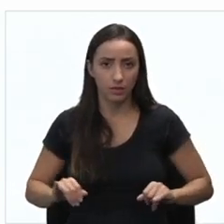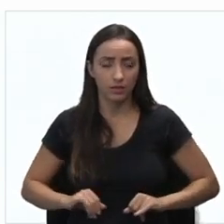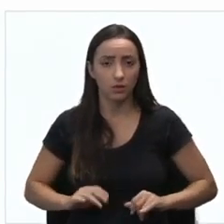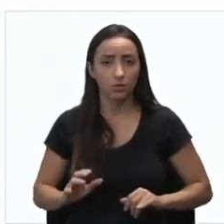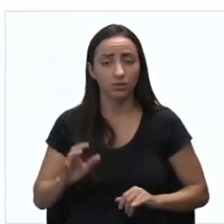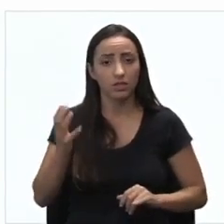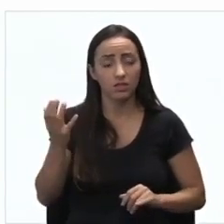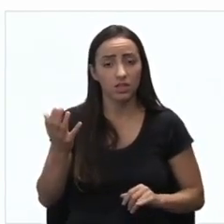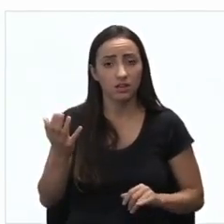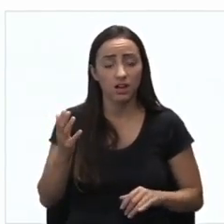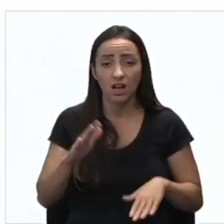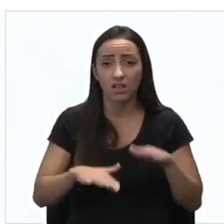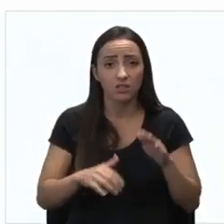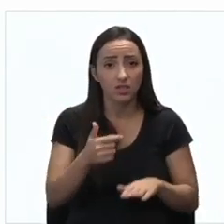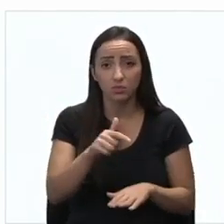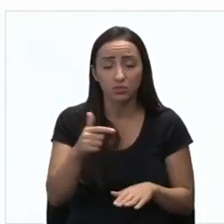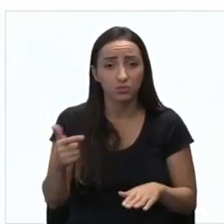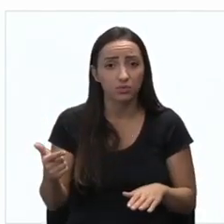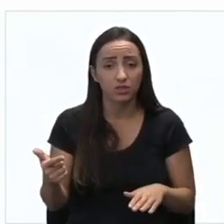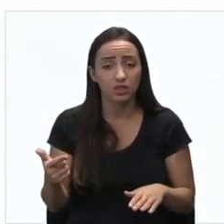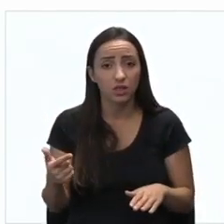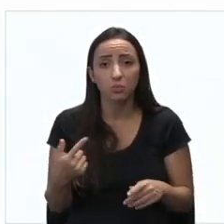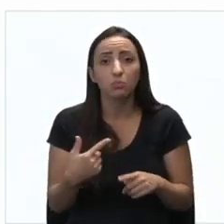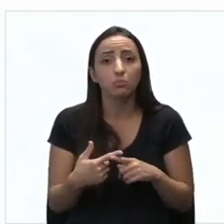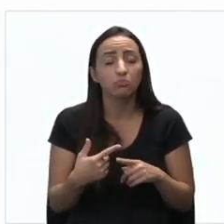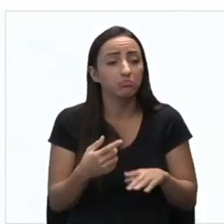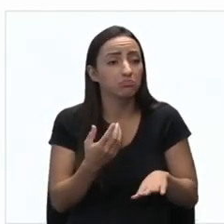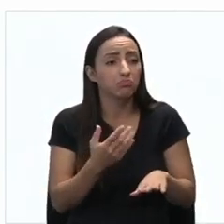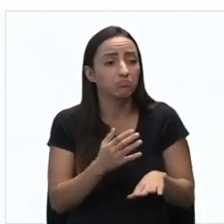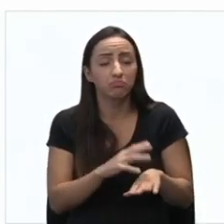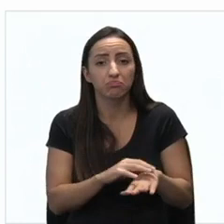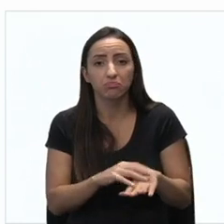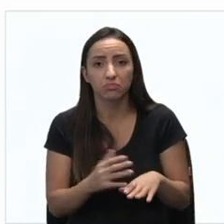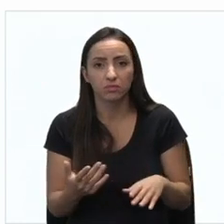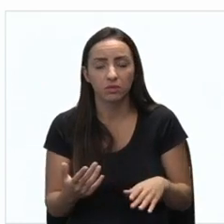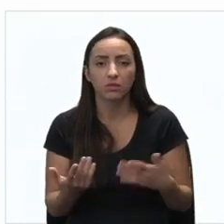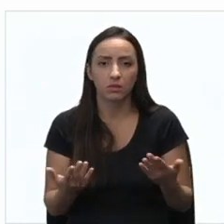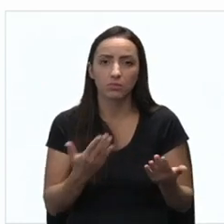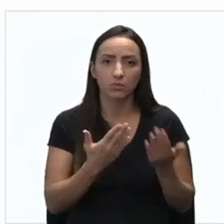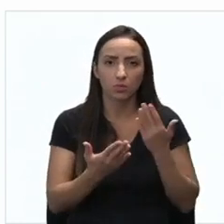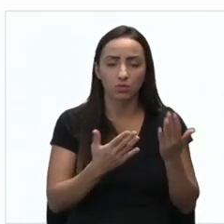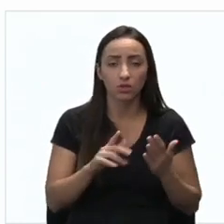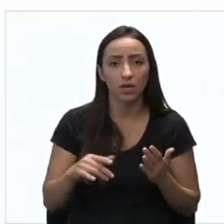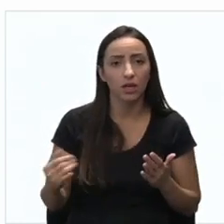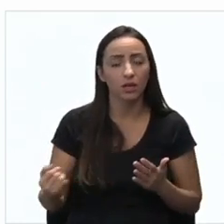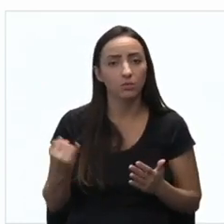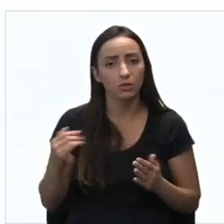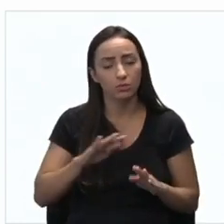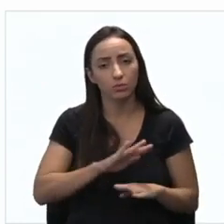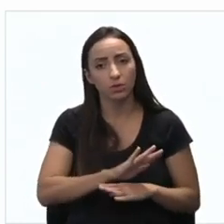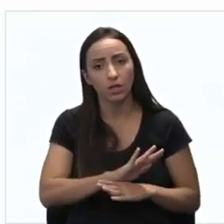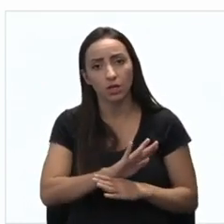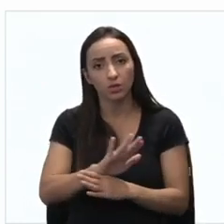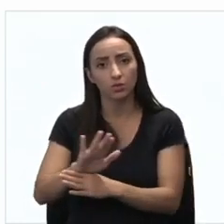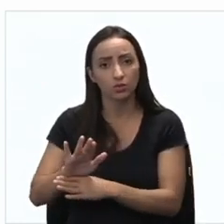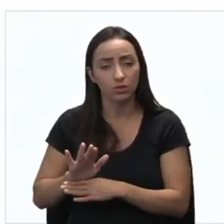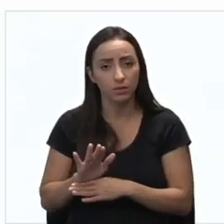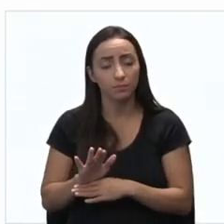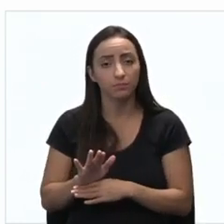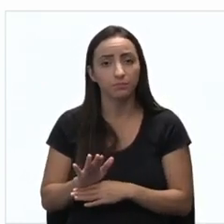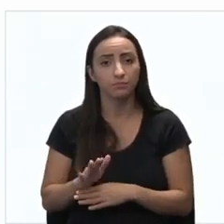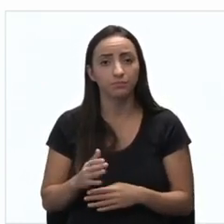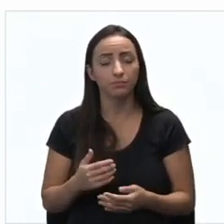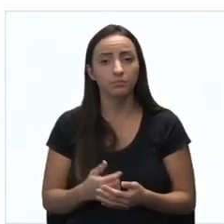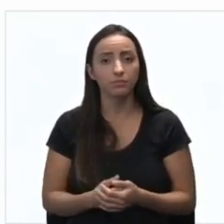mesmo sem uma causa orgânica. Por isso é que a psicologia ela é tão importante para ajudar aí, nesses casos.